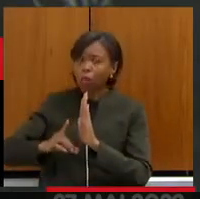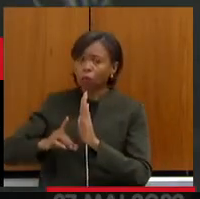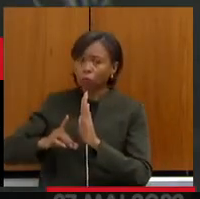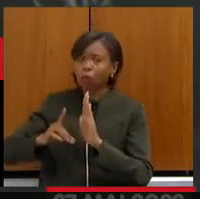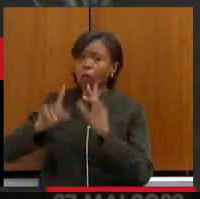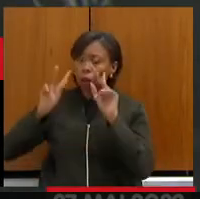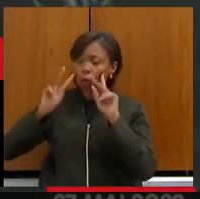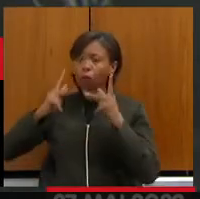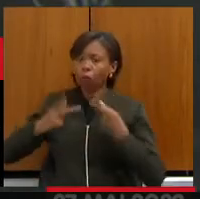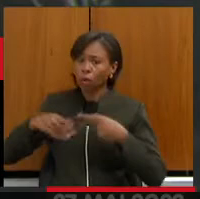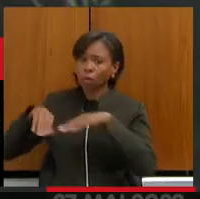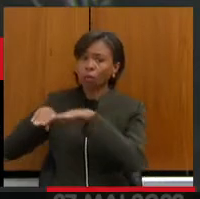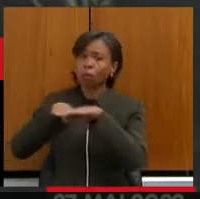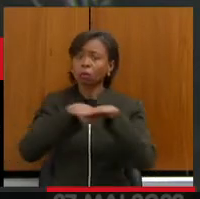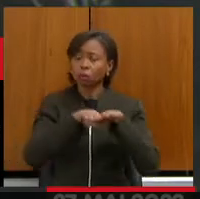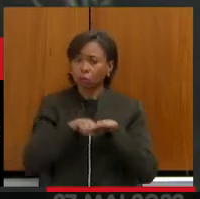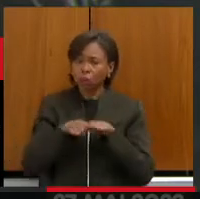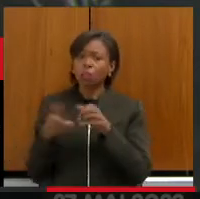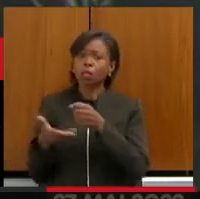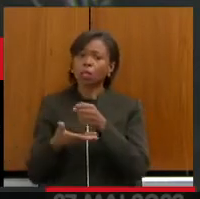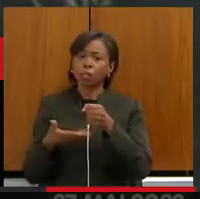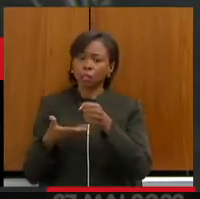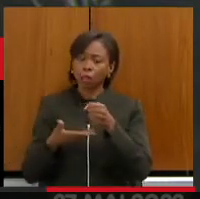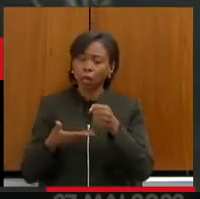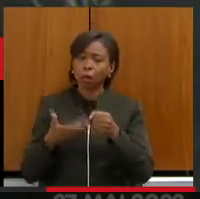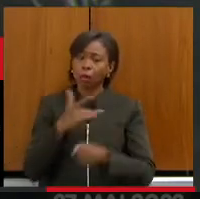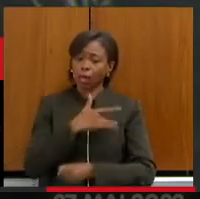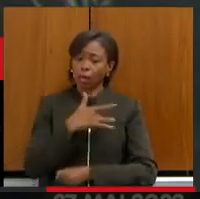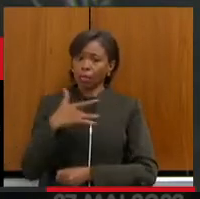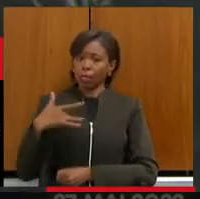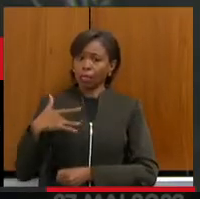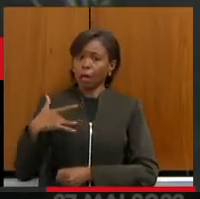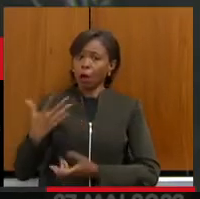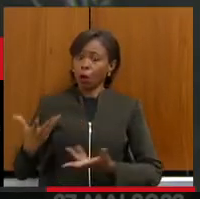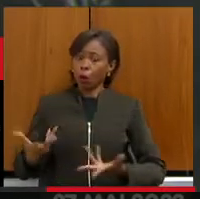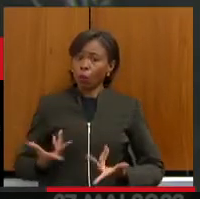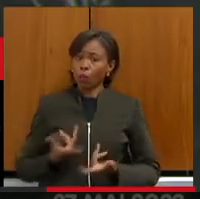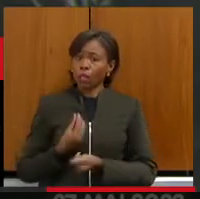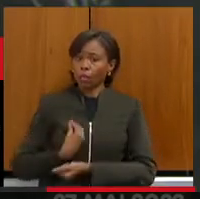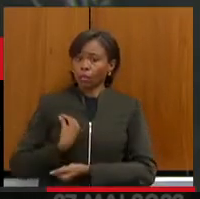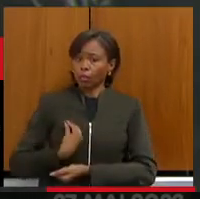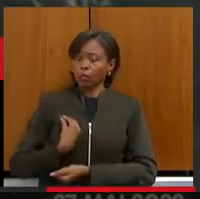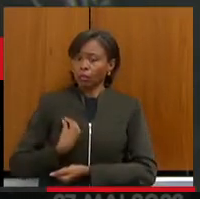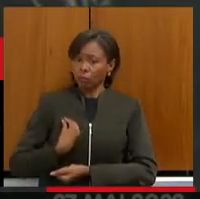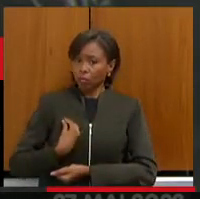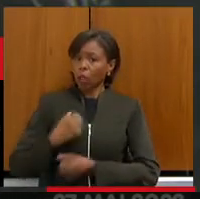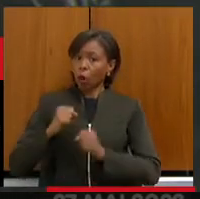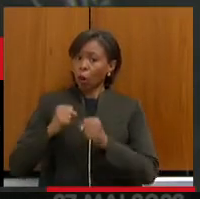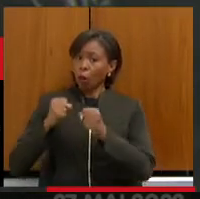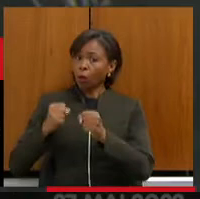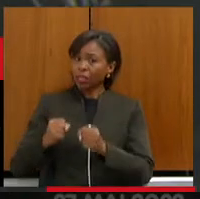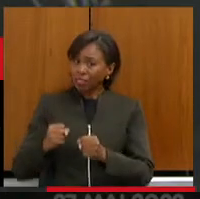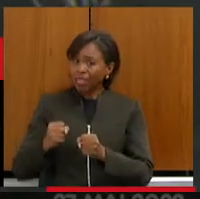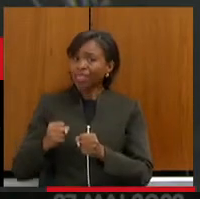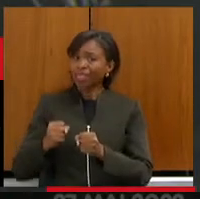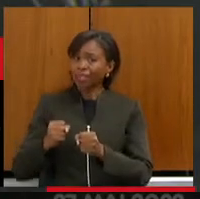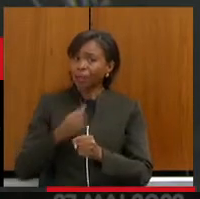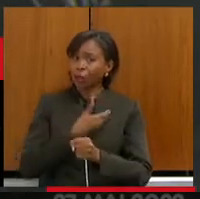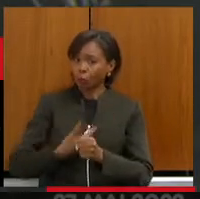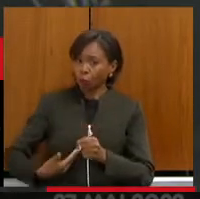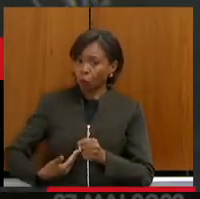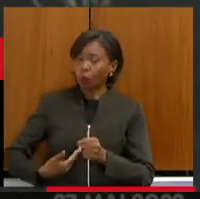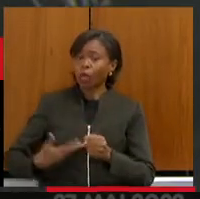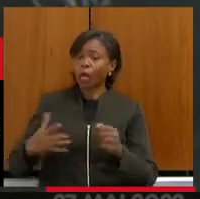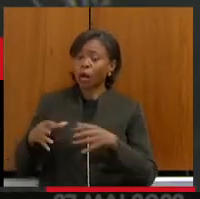do povo e essencial à Sadia qualidade de vida impondo-se ao poder público e à coletividade o dever de defendê-lo